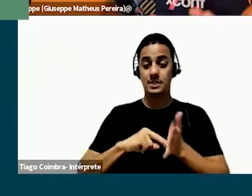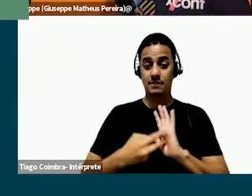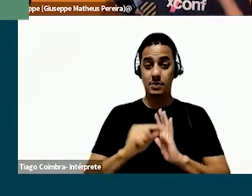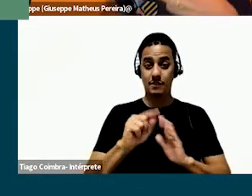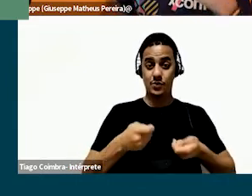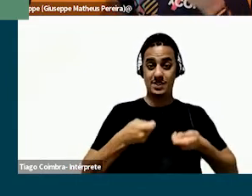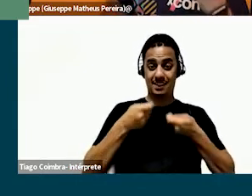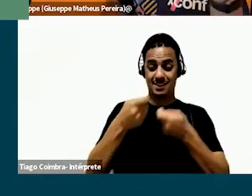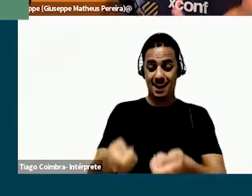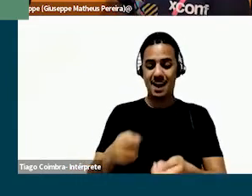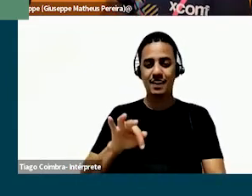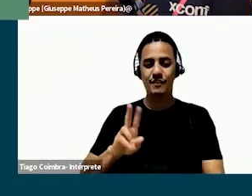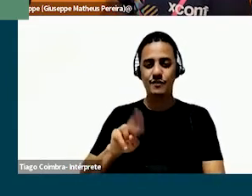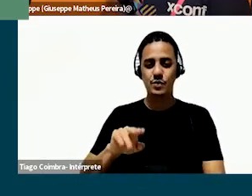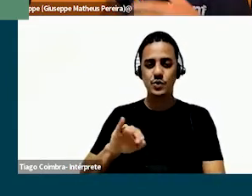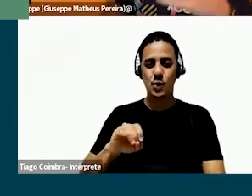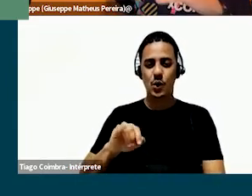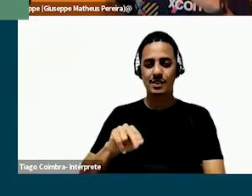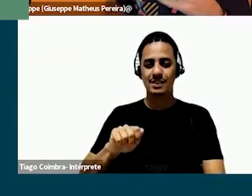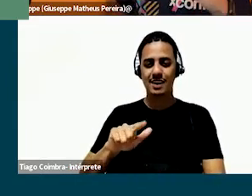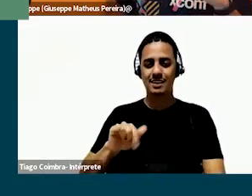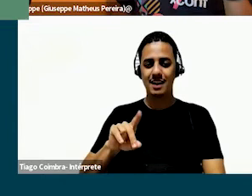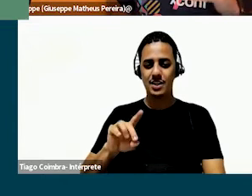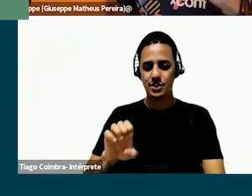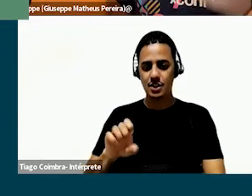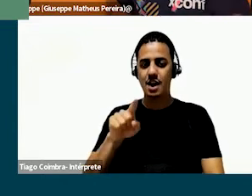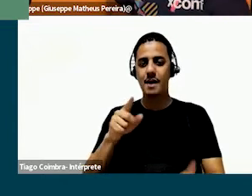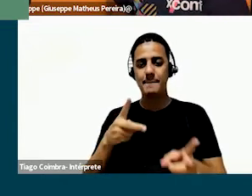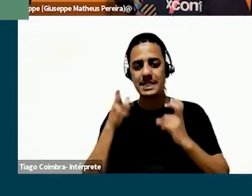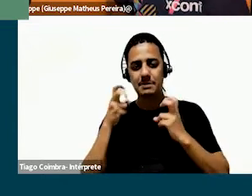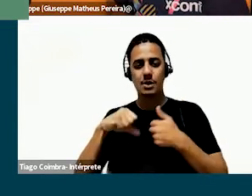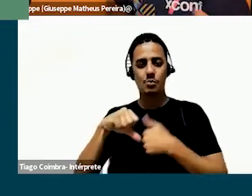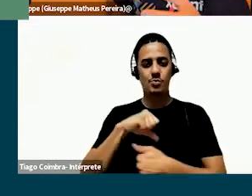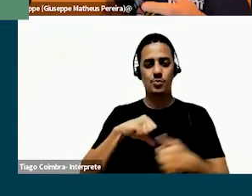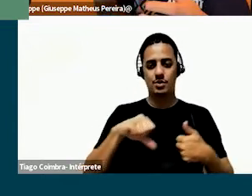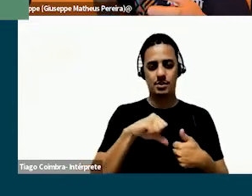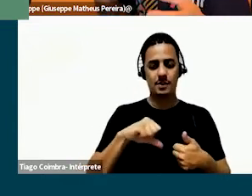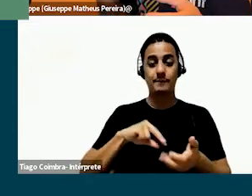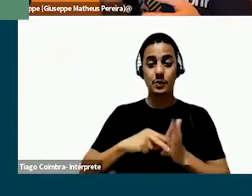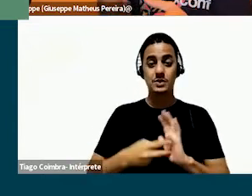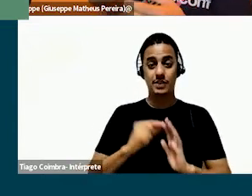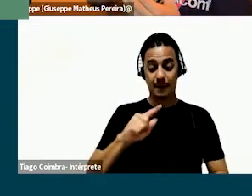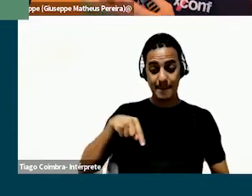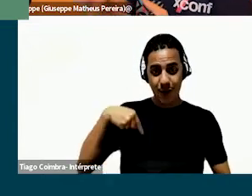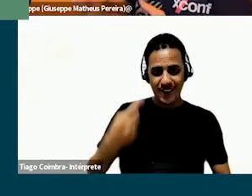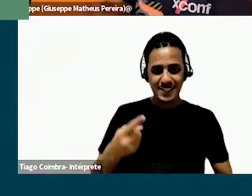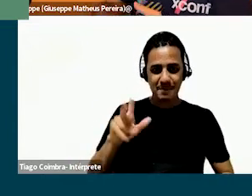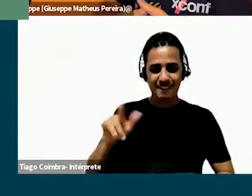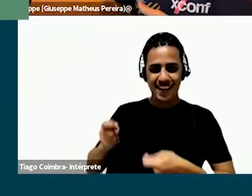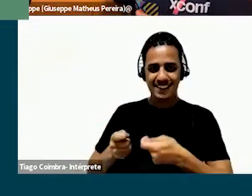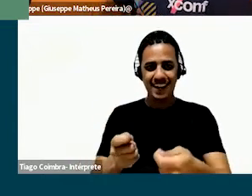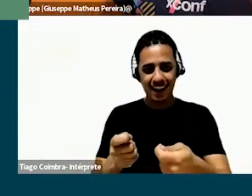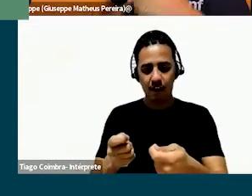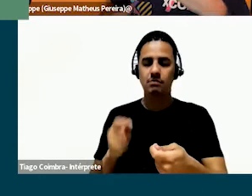para uma pessoa, você muda o contexto dela. Você muda a percepção dela sobre o teu software. E quer dizer que a próxima coisa que tu for